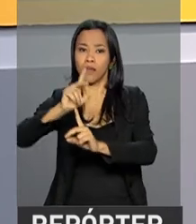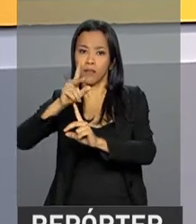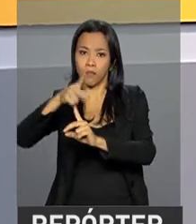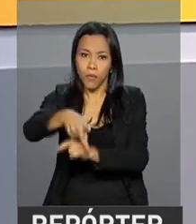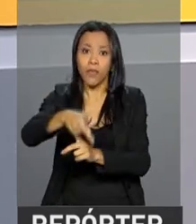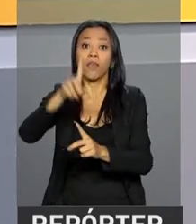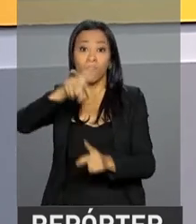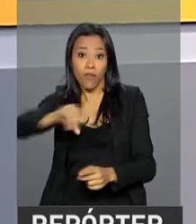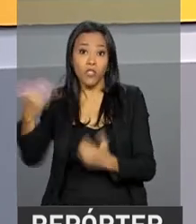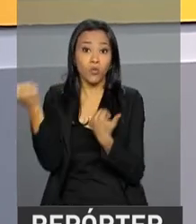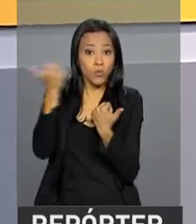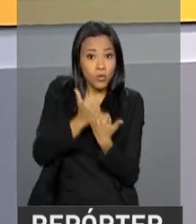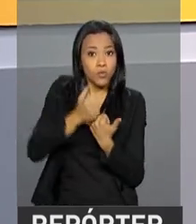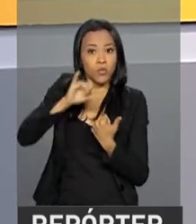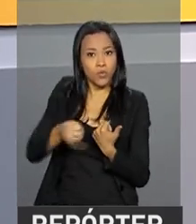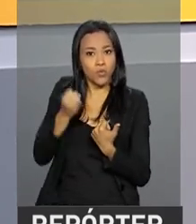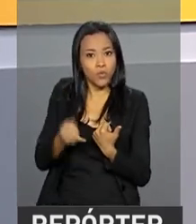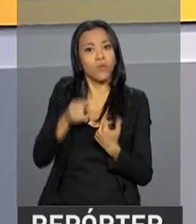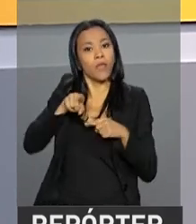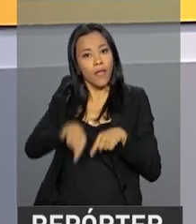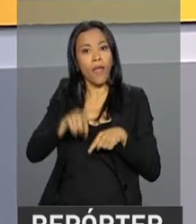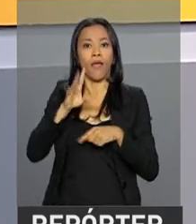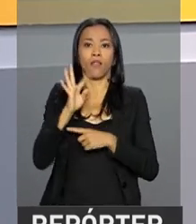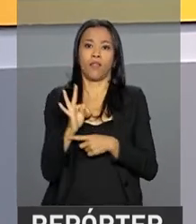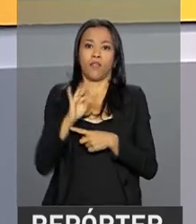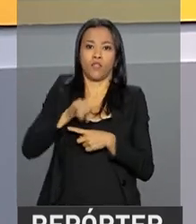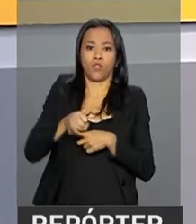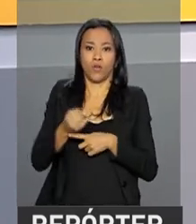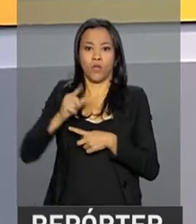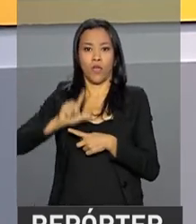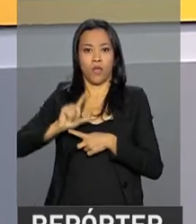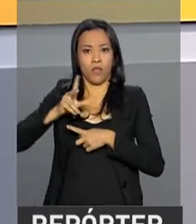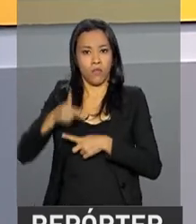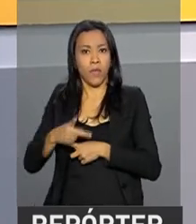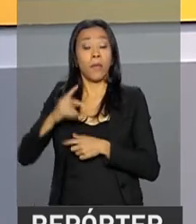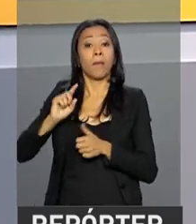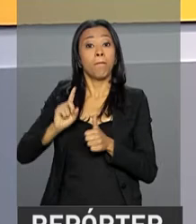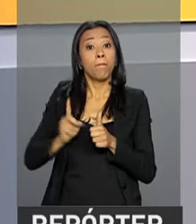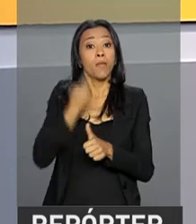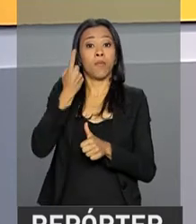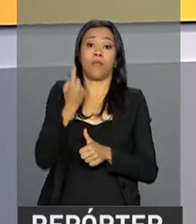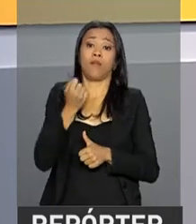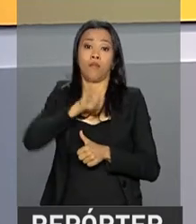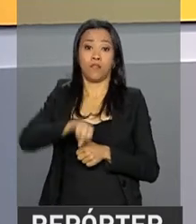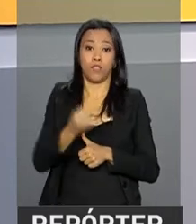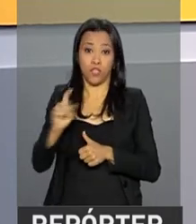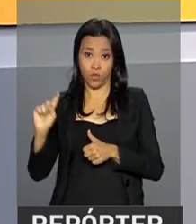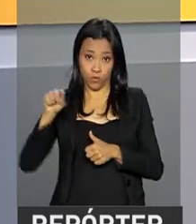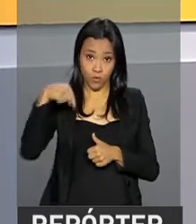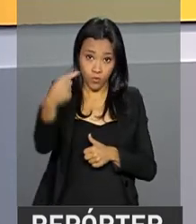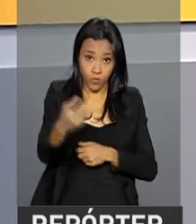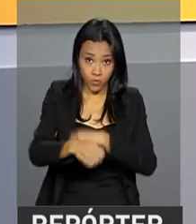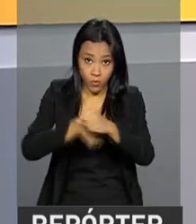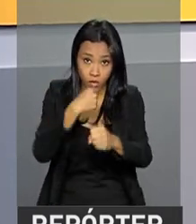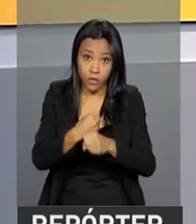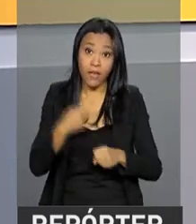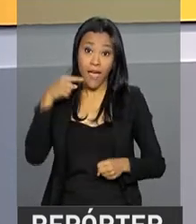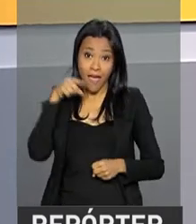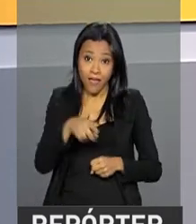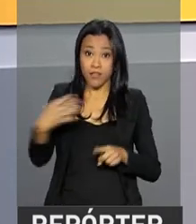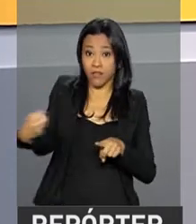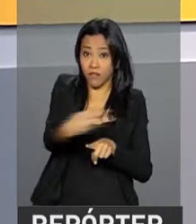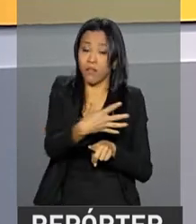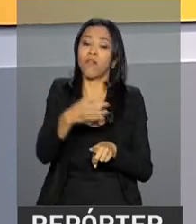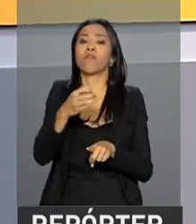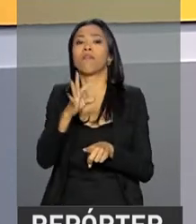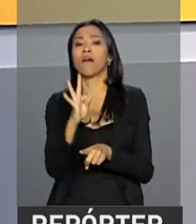juros de longo prazo a tjlp a partir de 1º de janeiro do ano que vem a nova taxa aproxima os juros do